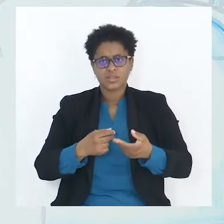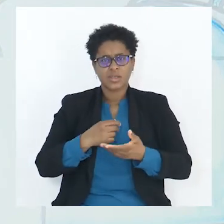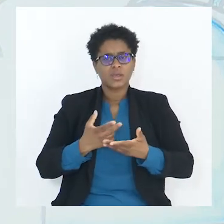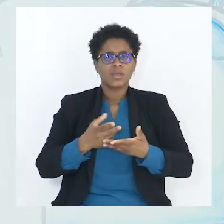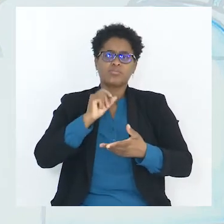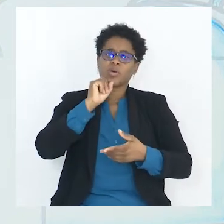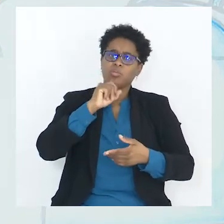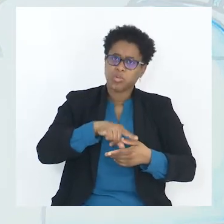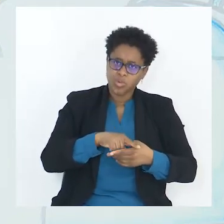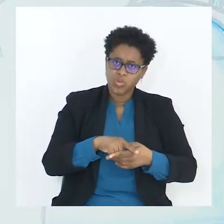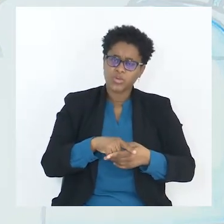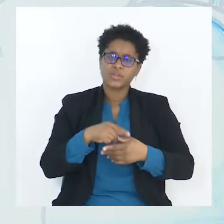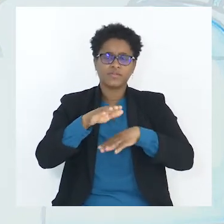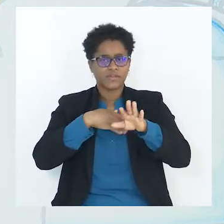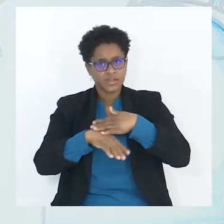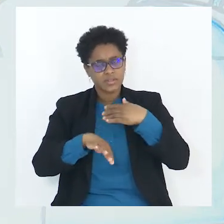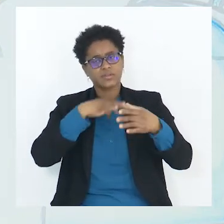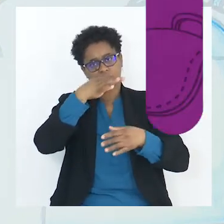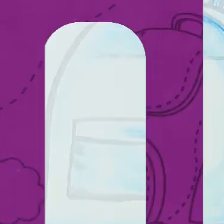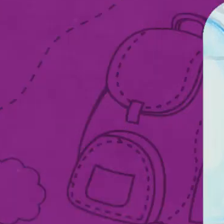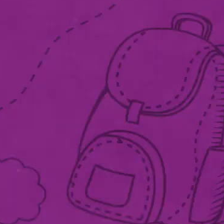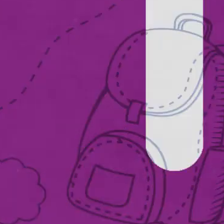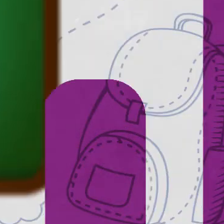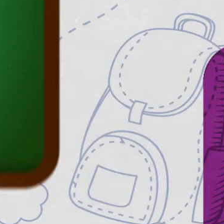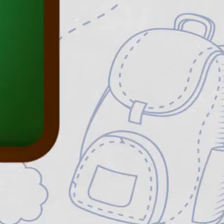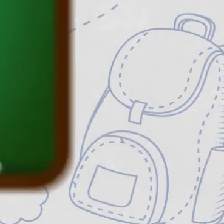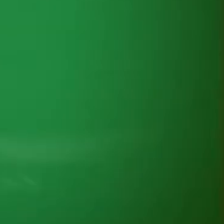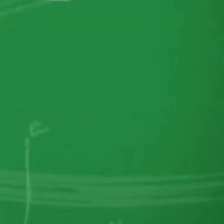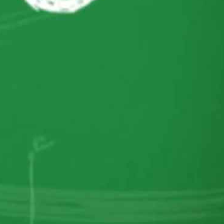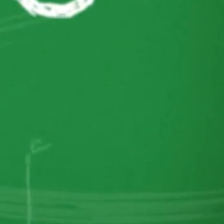poder fazer uma narração histórica.